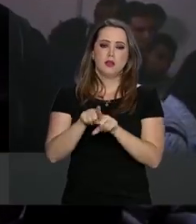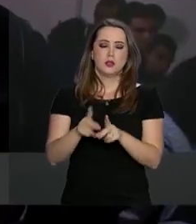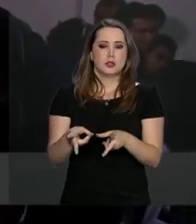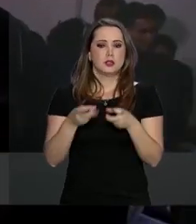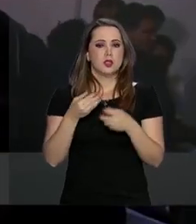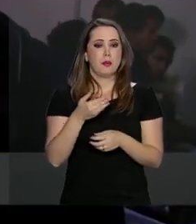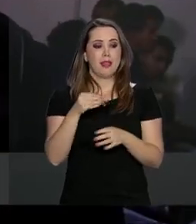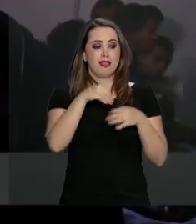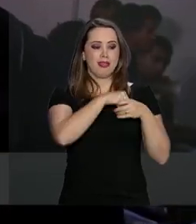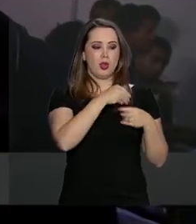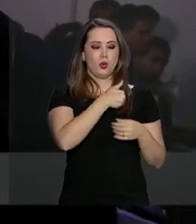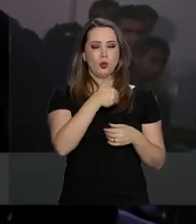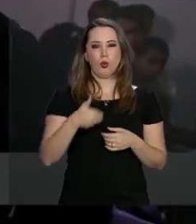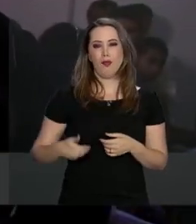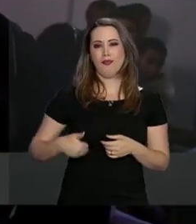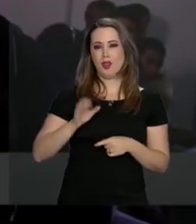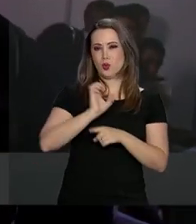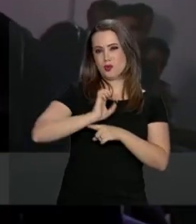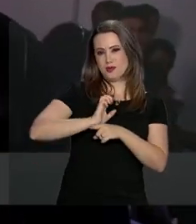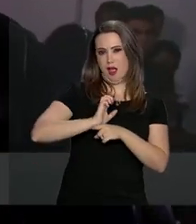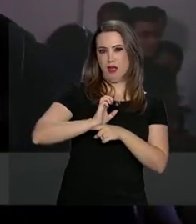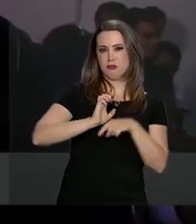no governo do Estado. Nós temos